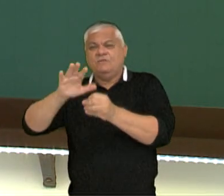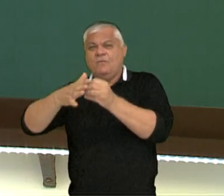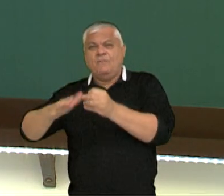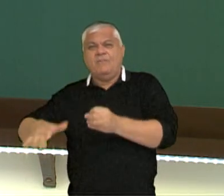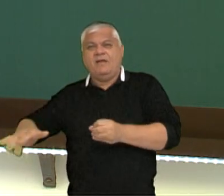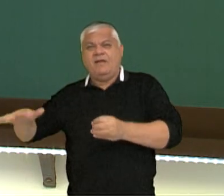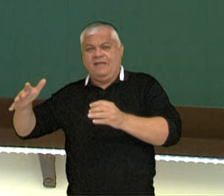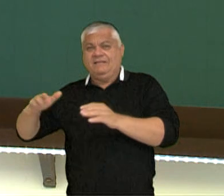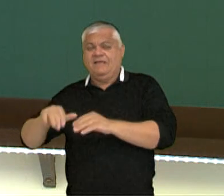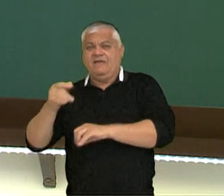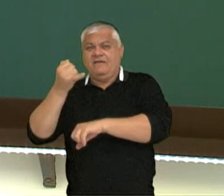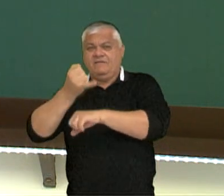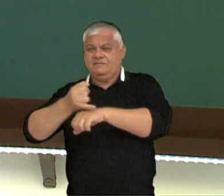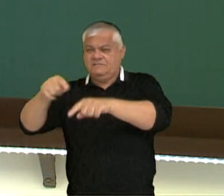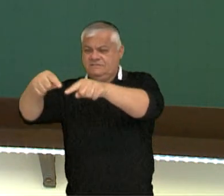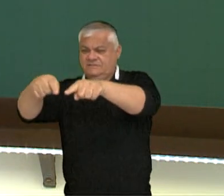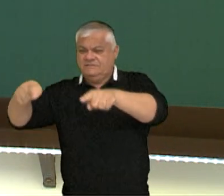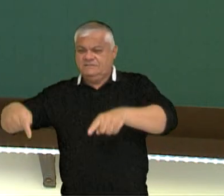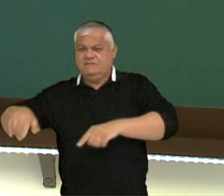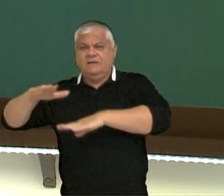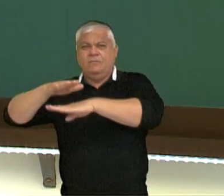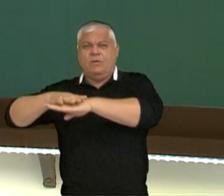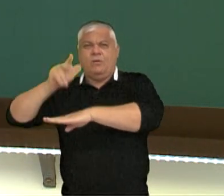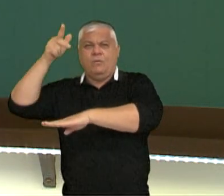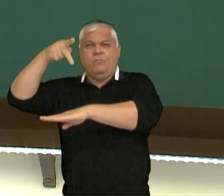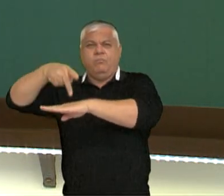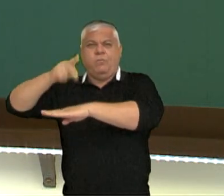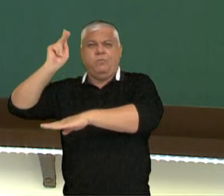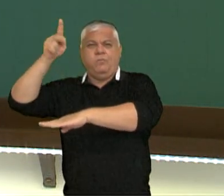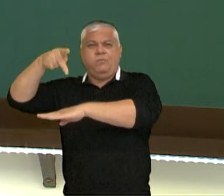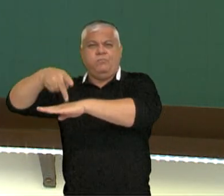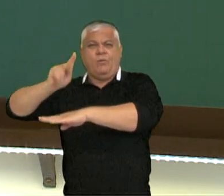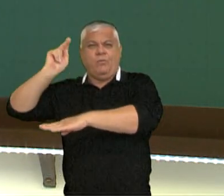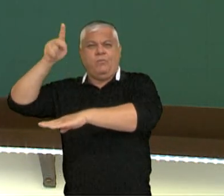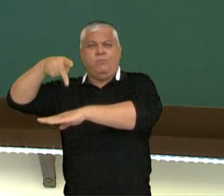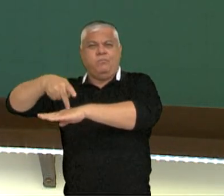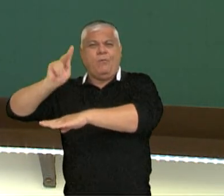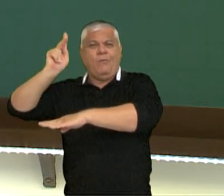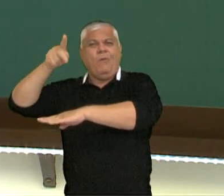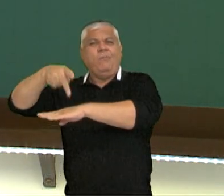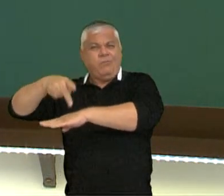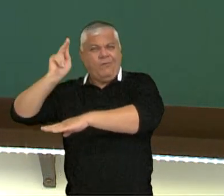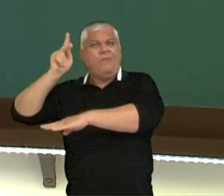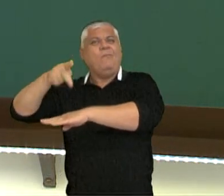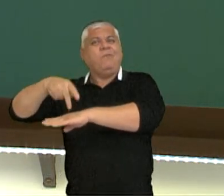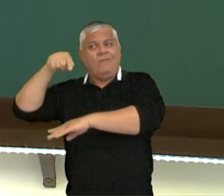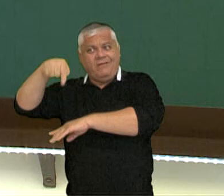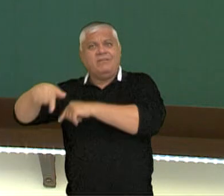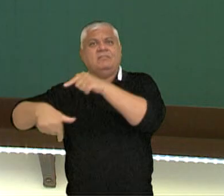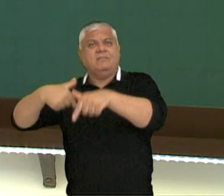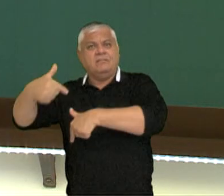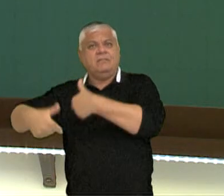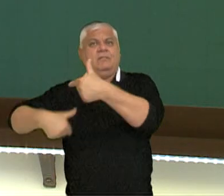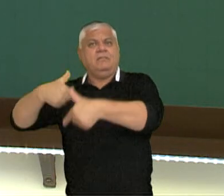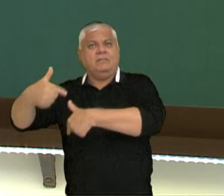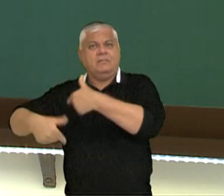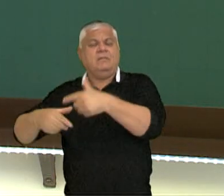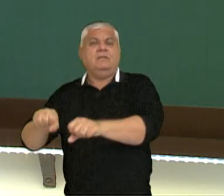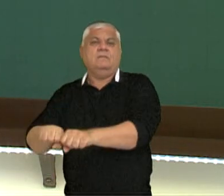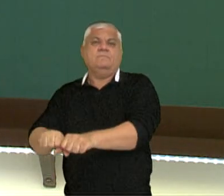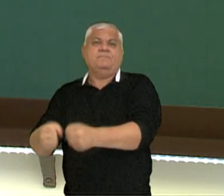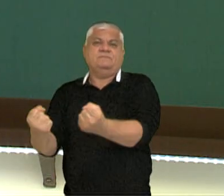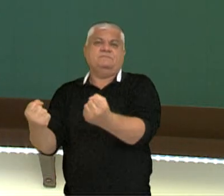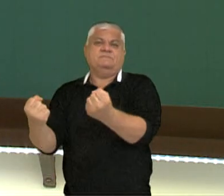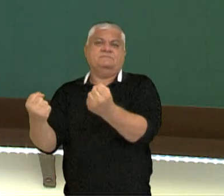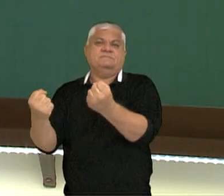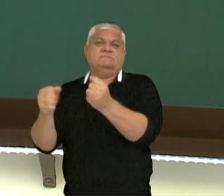predatória. São os dois principais fatores ou as duas principais ações humanas que prejudicam a